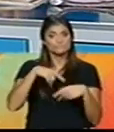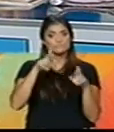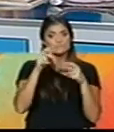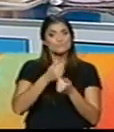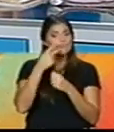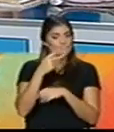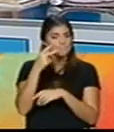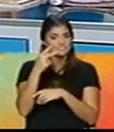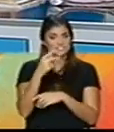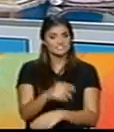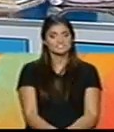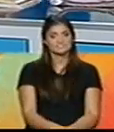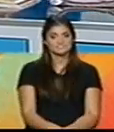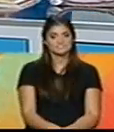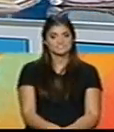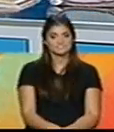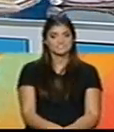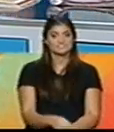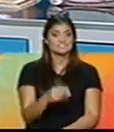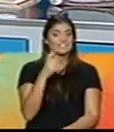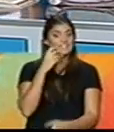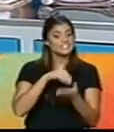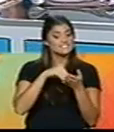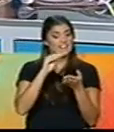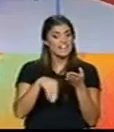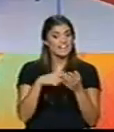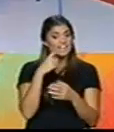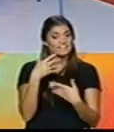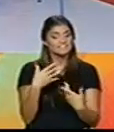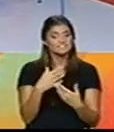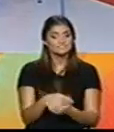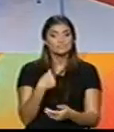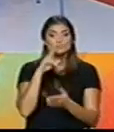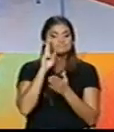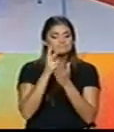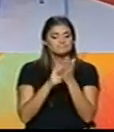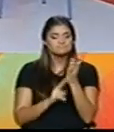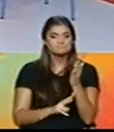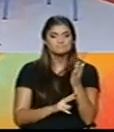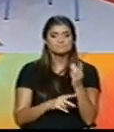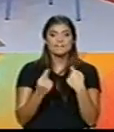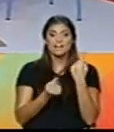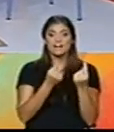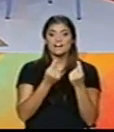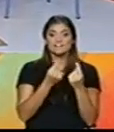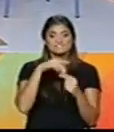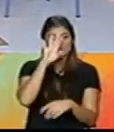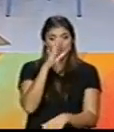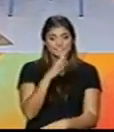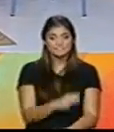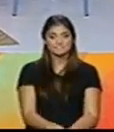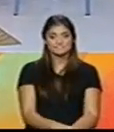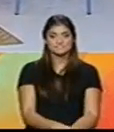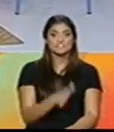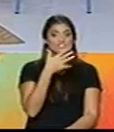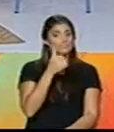viagem. Quem é que assina? Quem é que assina o que eu acabei de ler? Alguém dá um palpite? Sónia